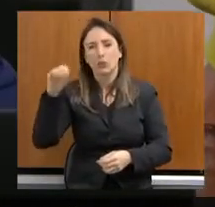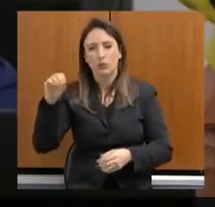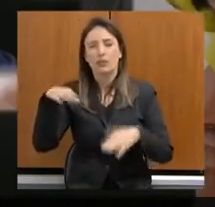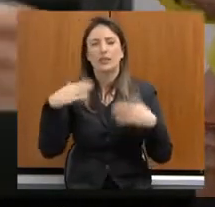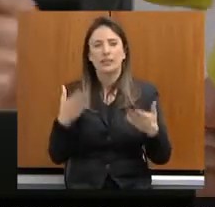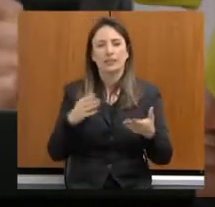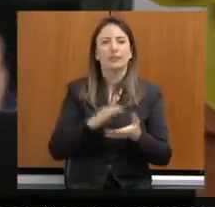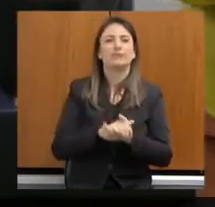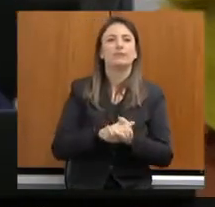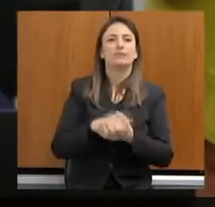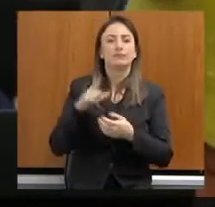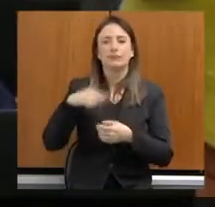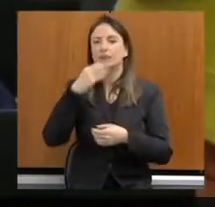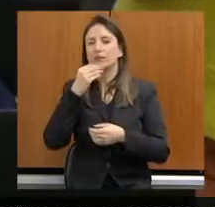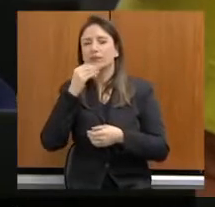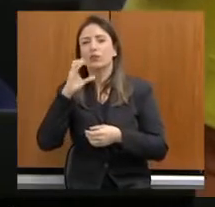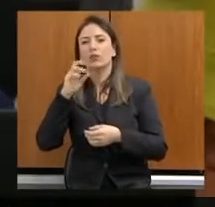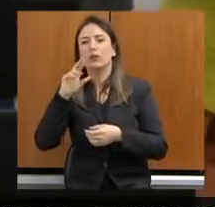Henrique